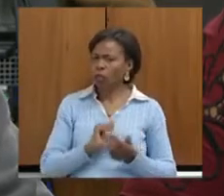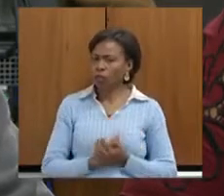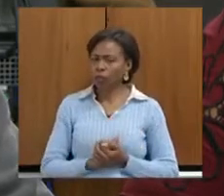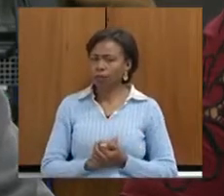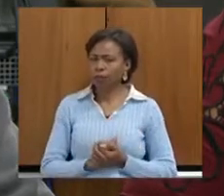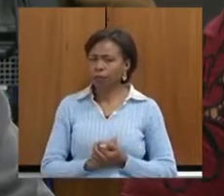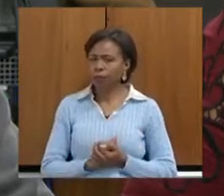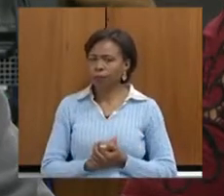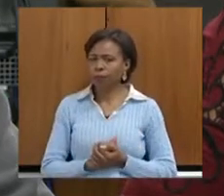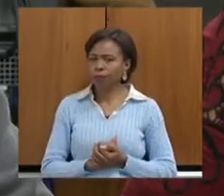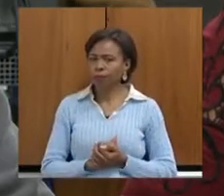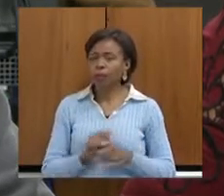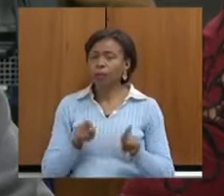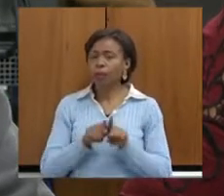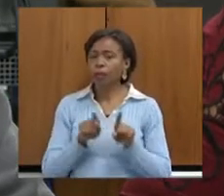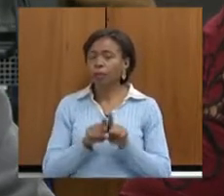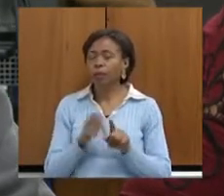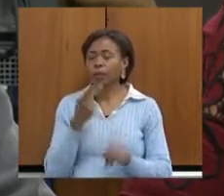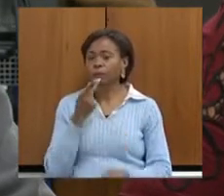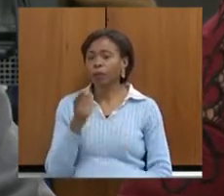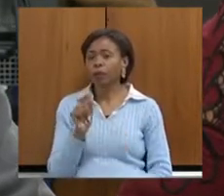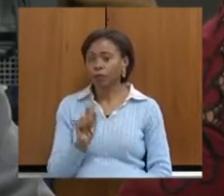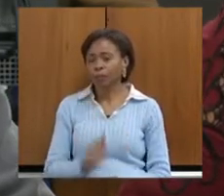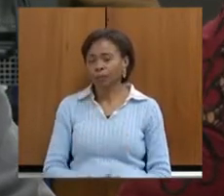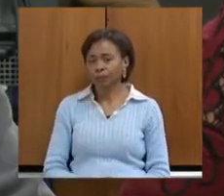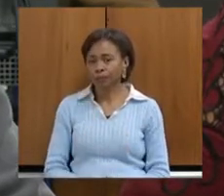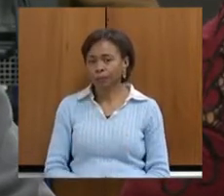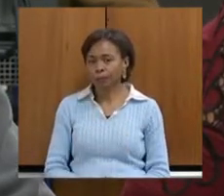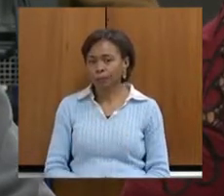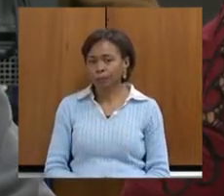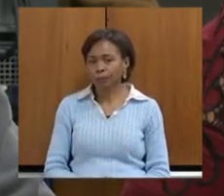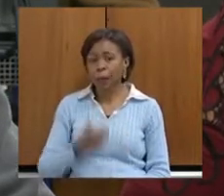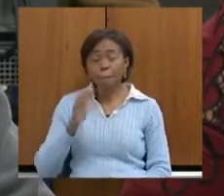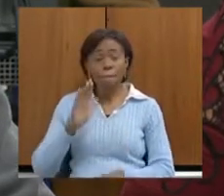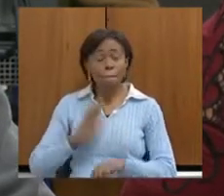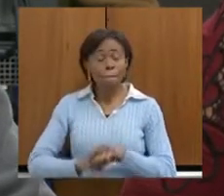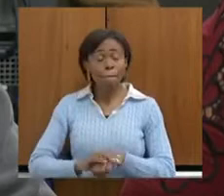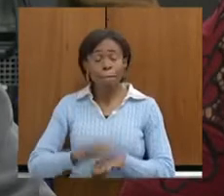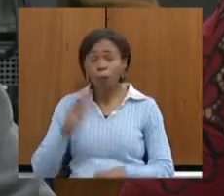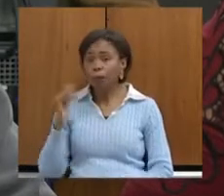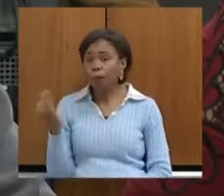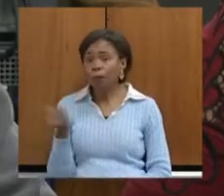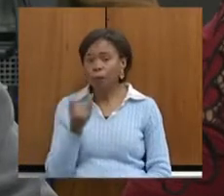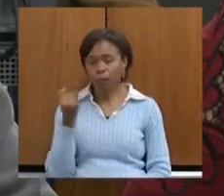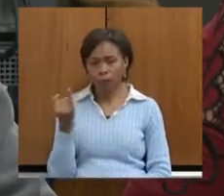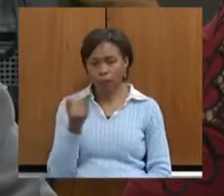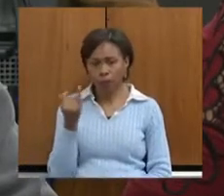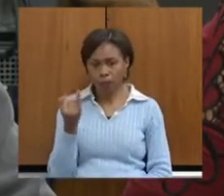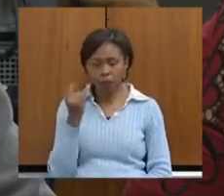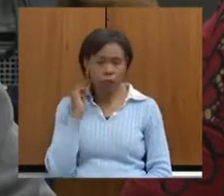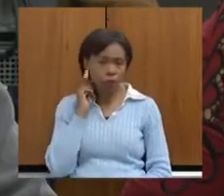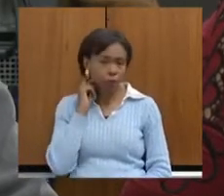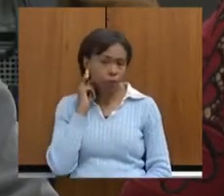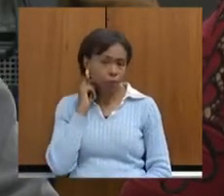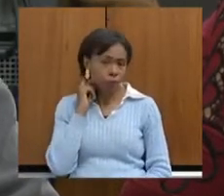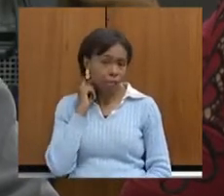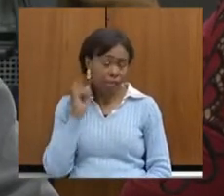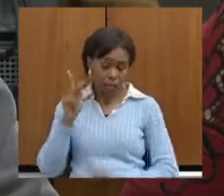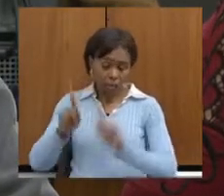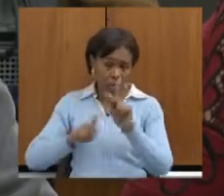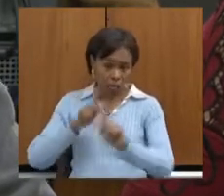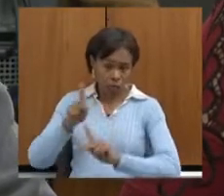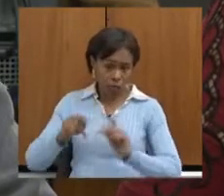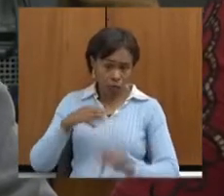dívidas é garantida da participação dos atingidos em todo o processo de